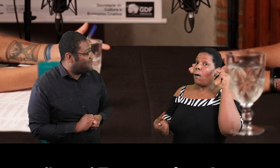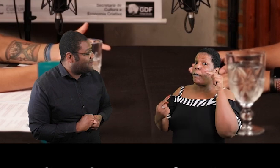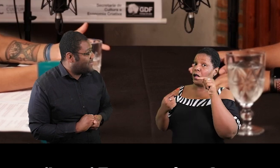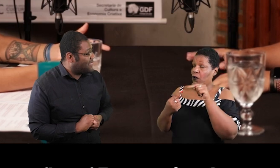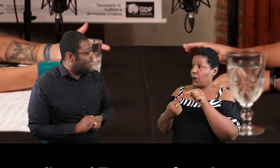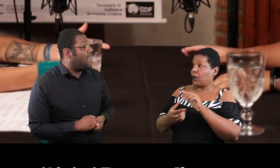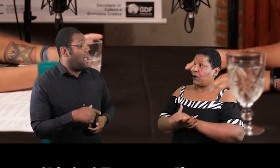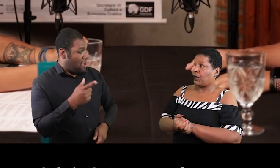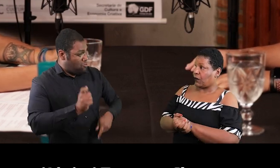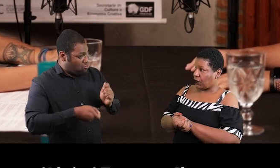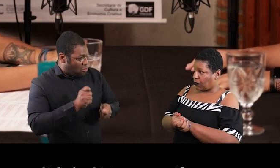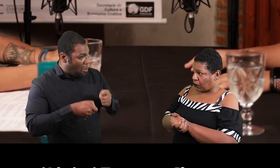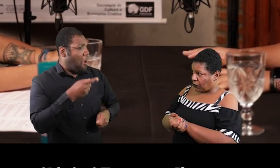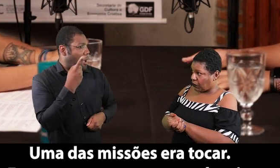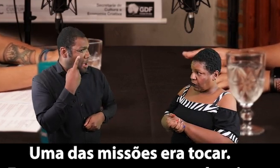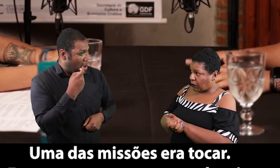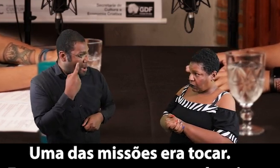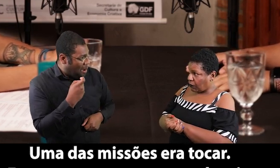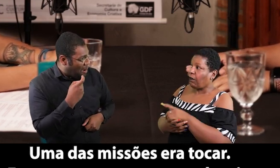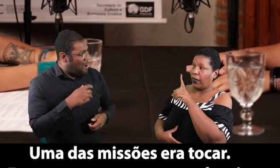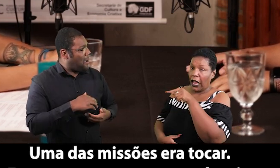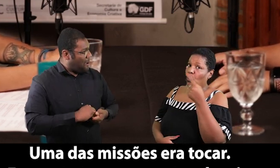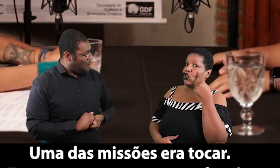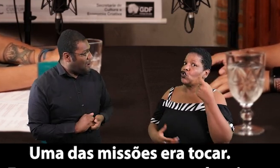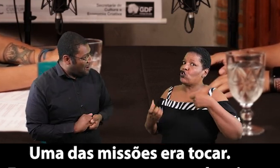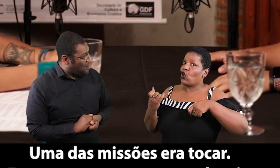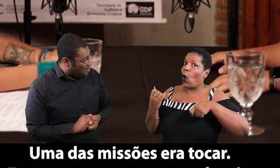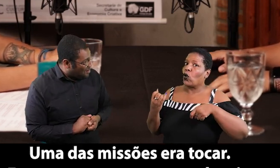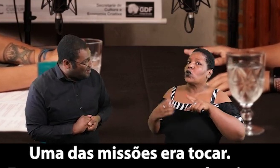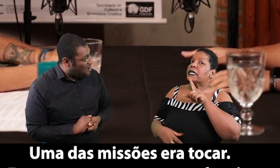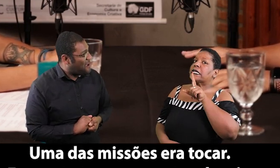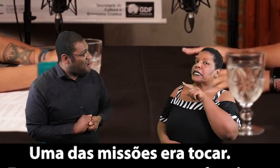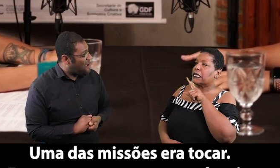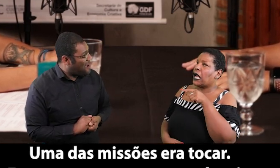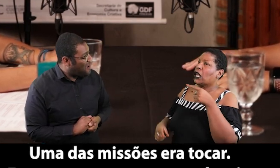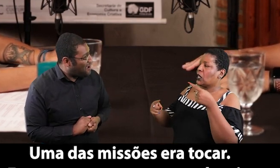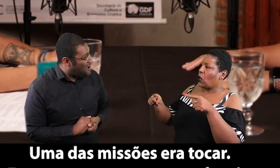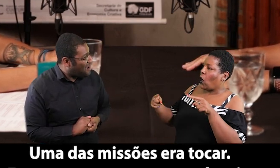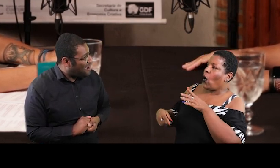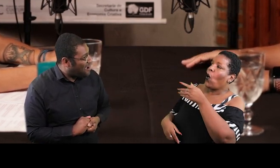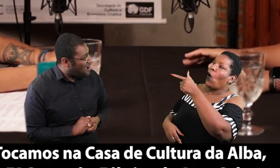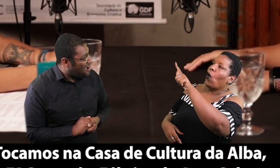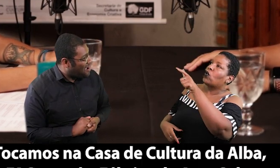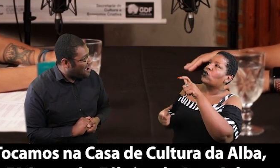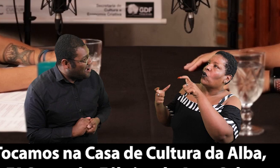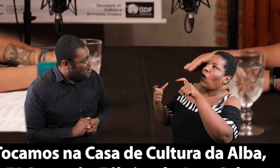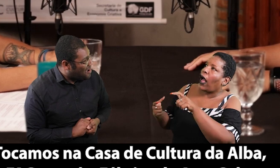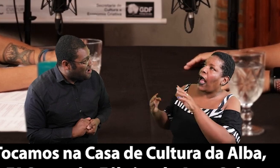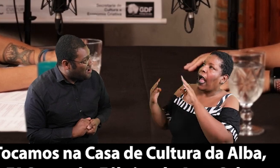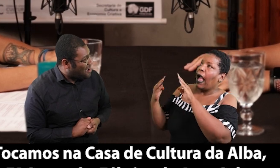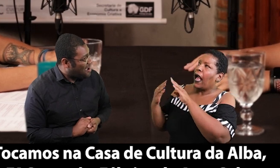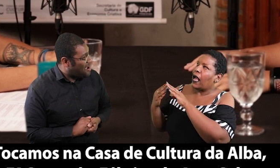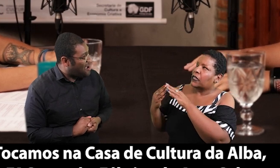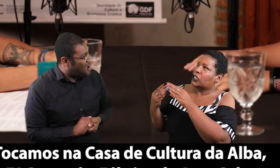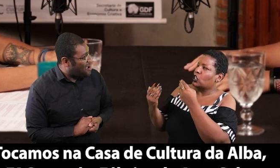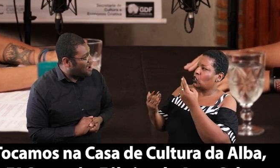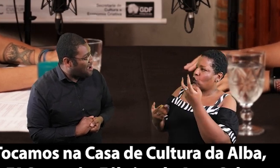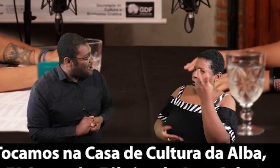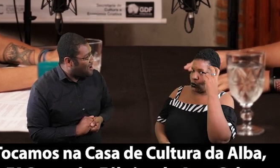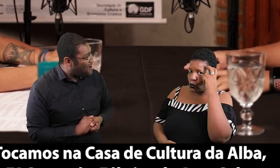da... Tocaram choro. Tocando choros. Uma das missões era tocar. E a gente tocou em outros locais. Tocamos na Casa de Cultura da